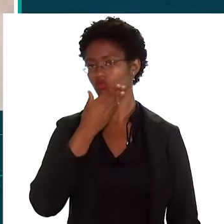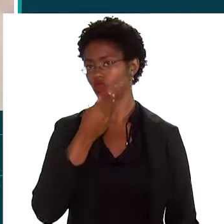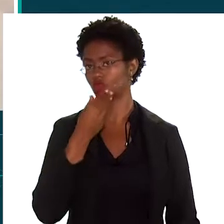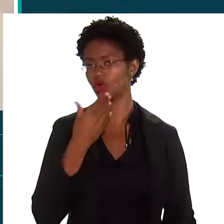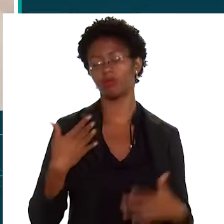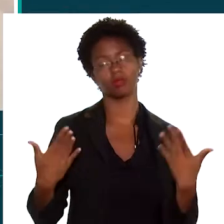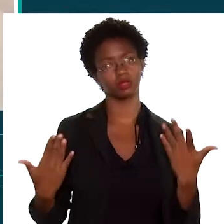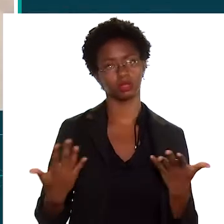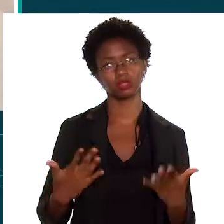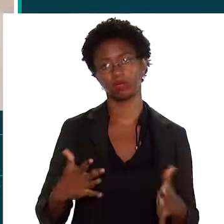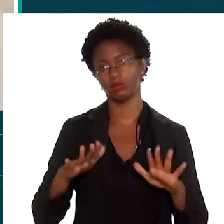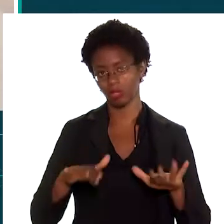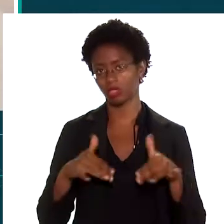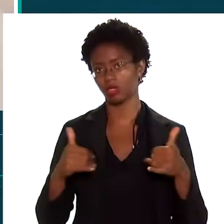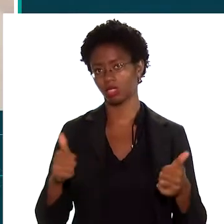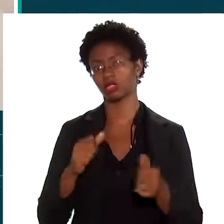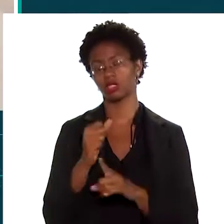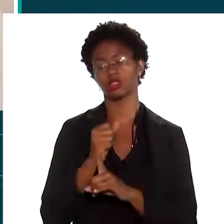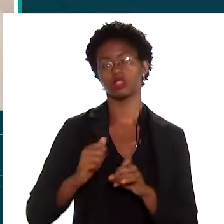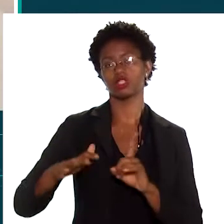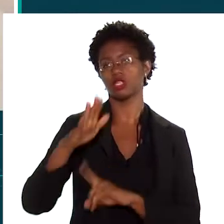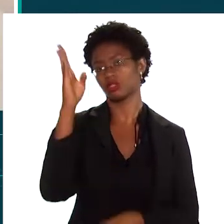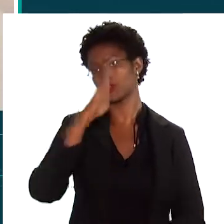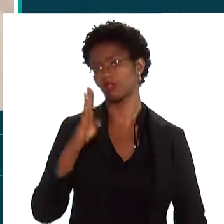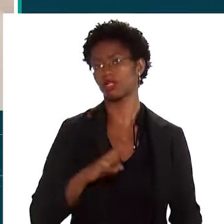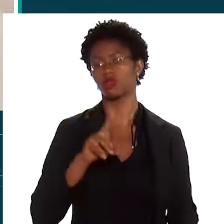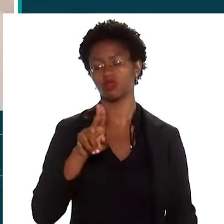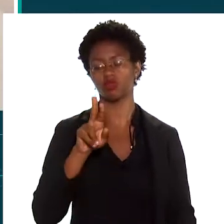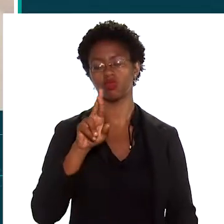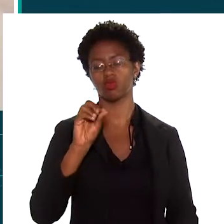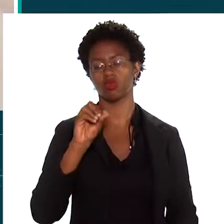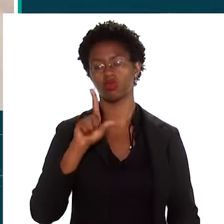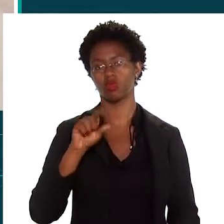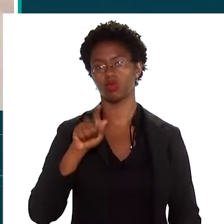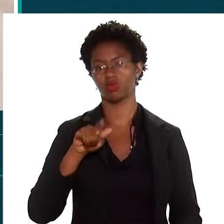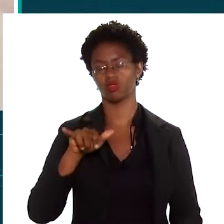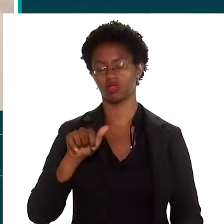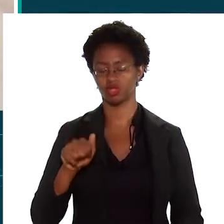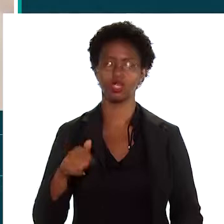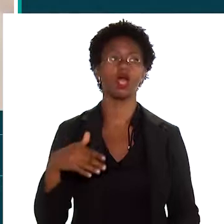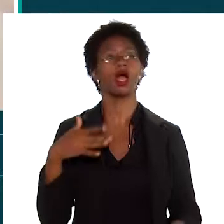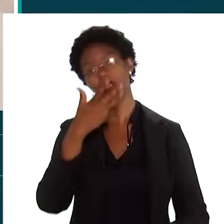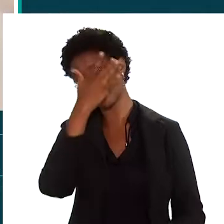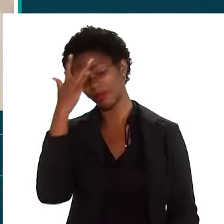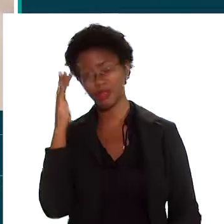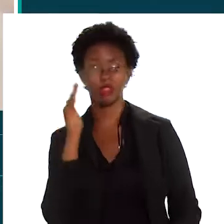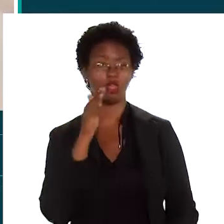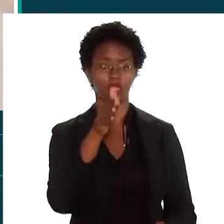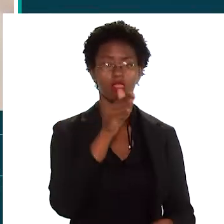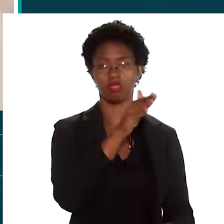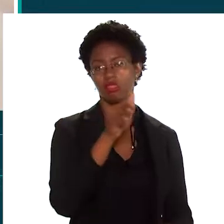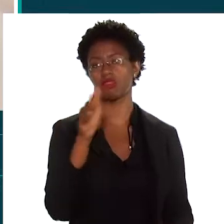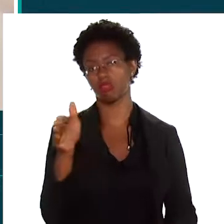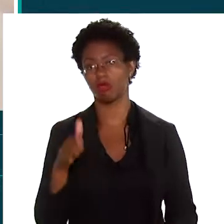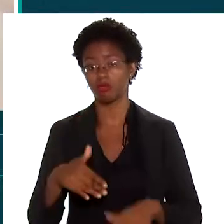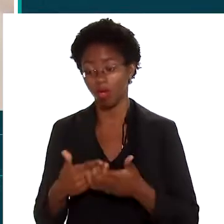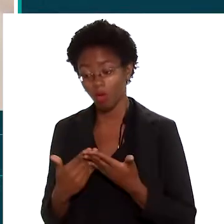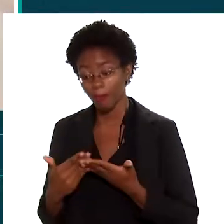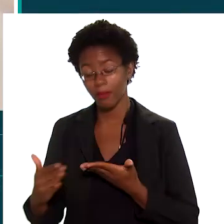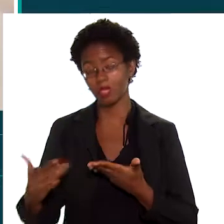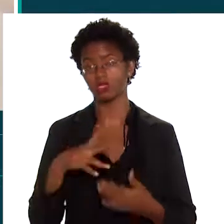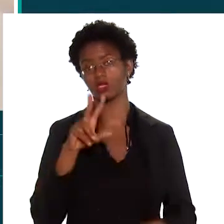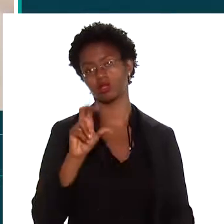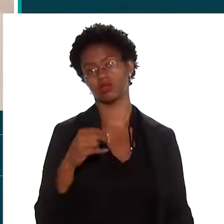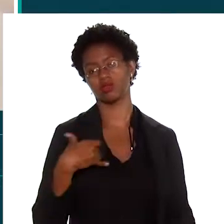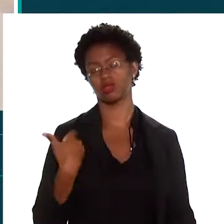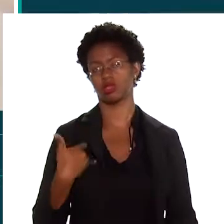e isso veio a ter força com a Sociedade Brasileira de Urologia, essa busca ativa do urologista a partir de 50 anos.